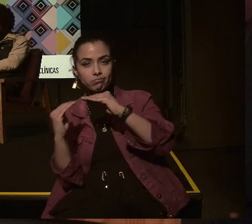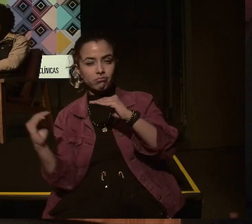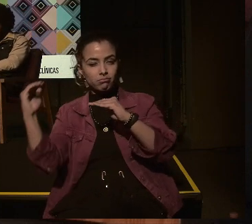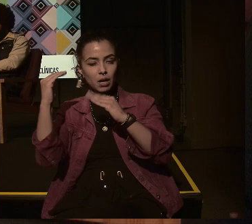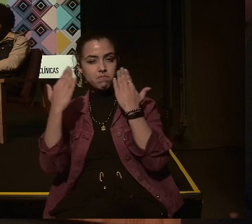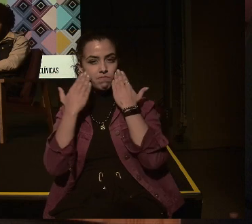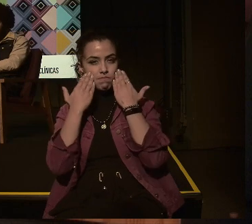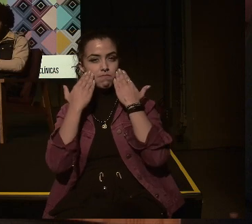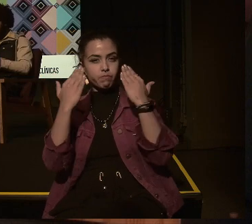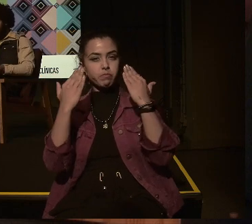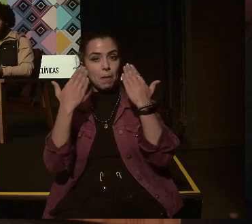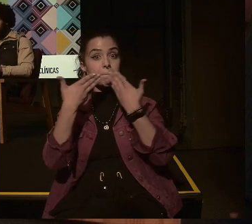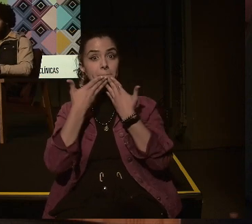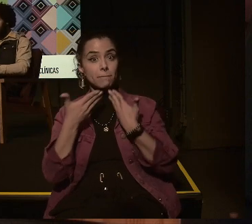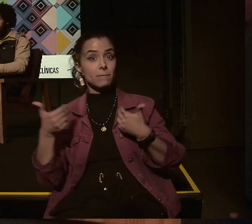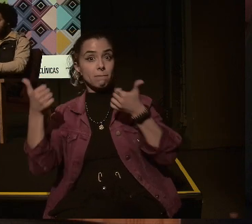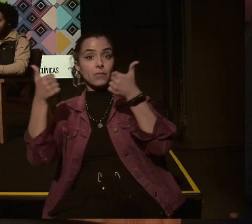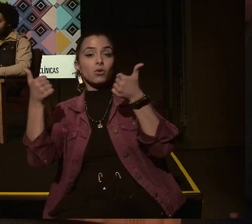da